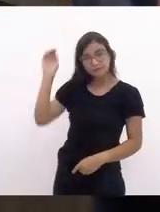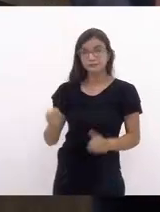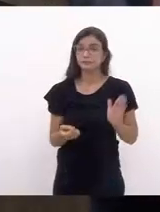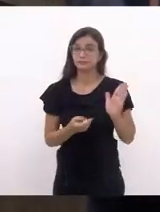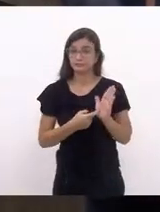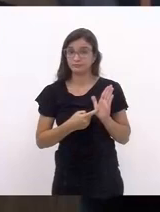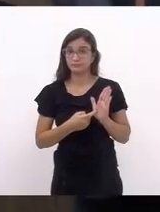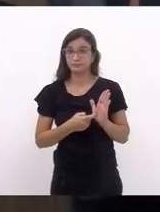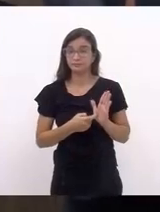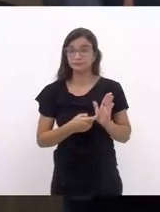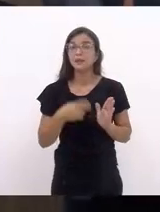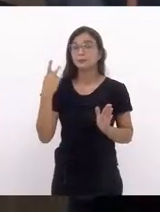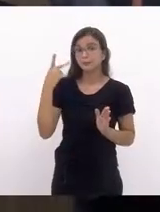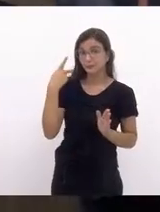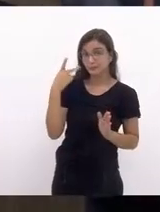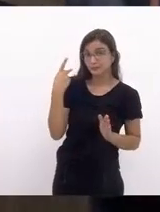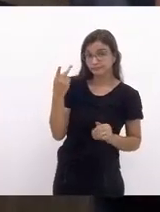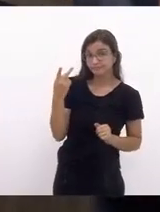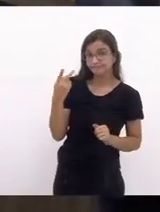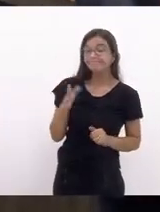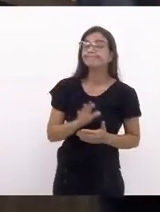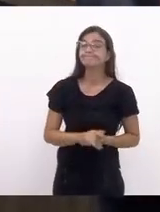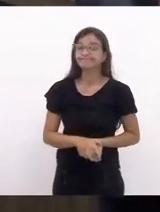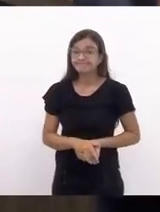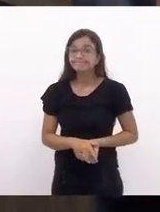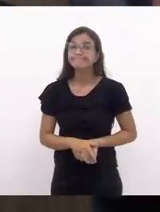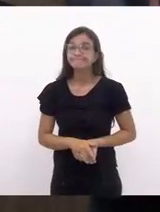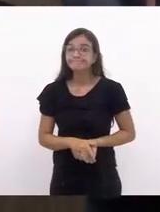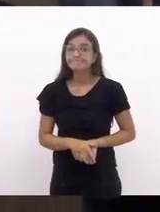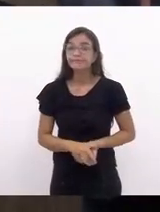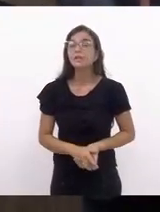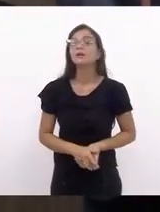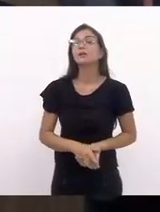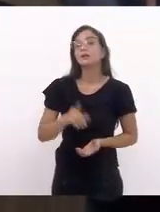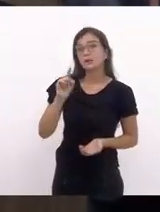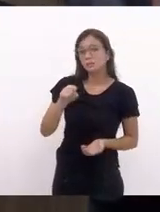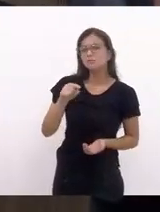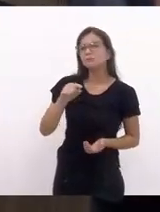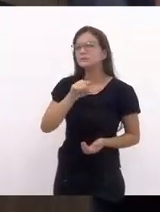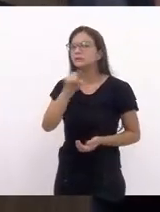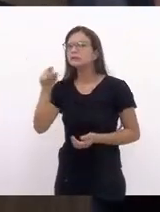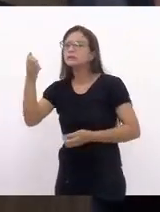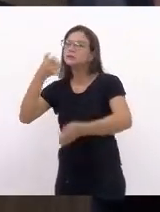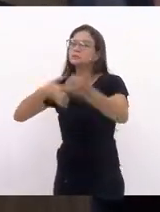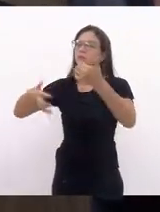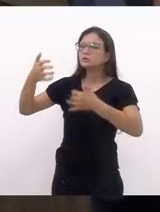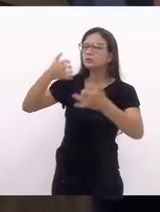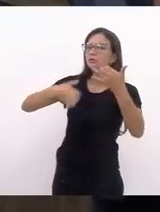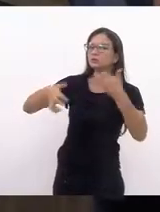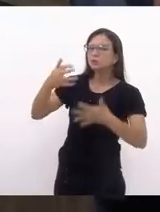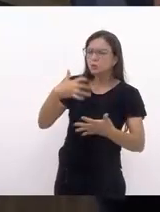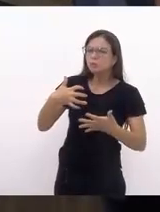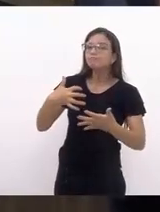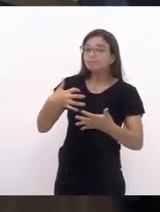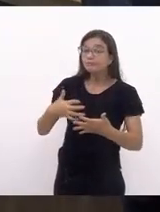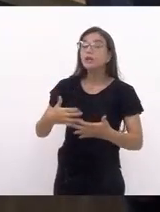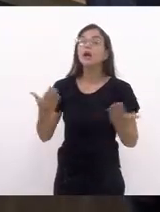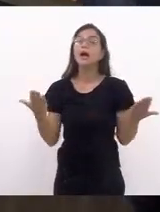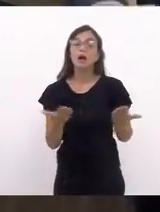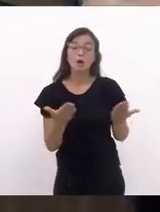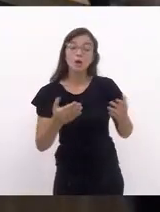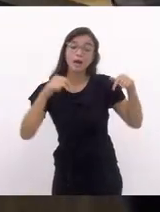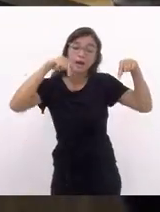é preciso de até a caro que a mensagem foi uma e aqui avançamos com